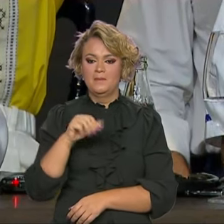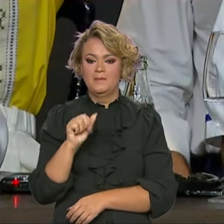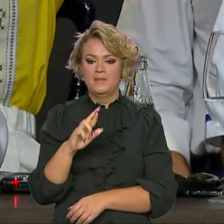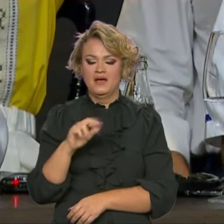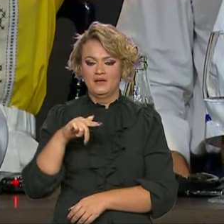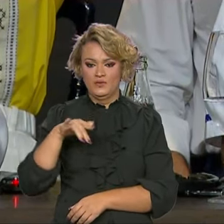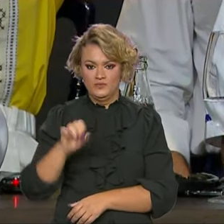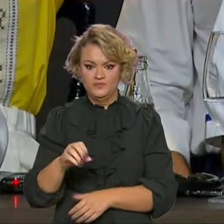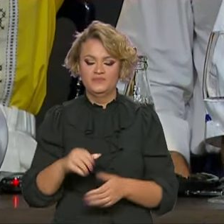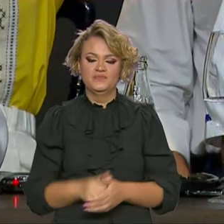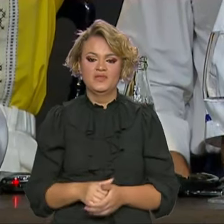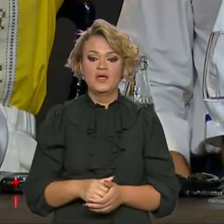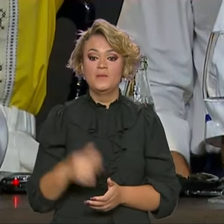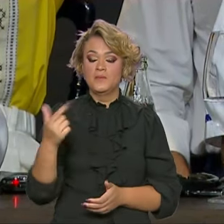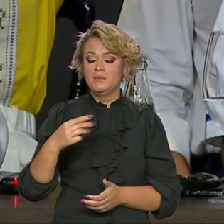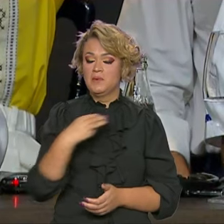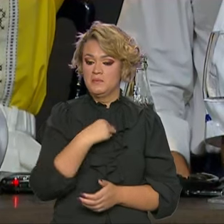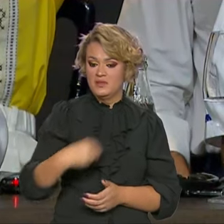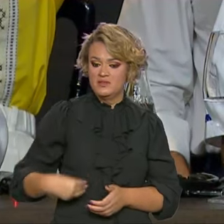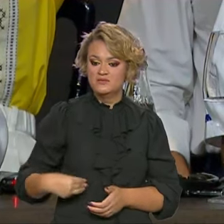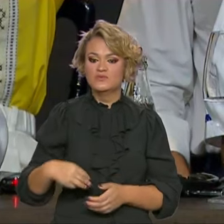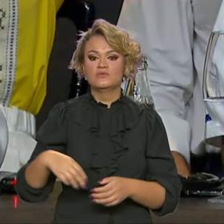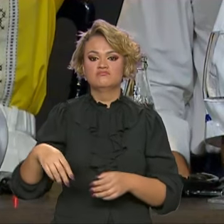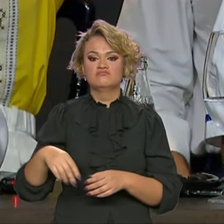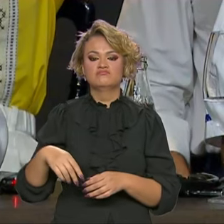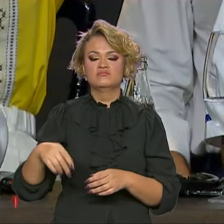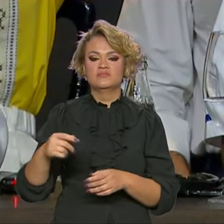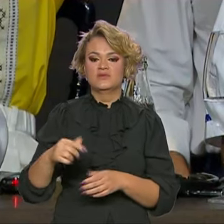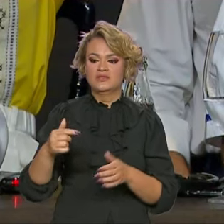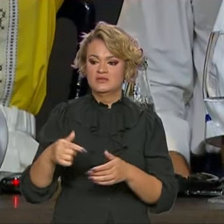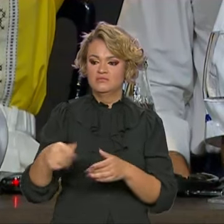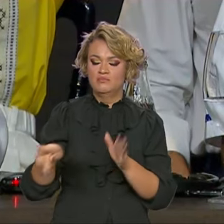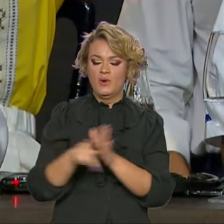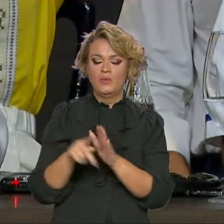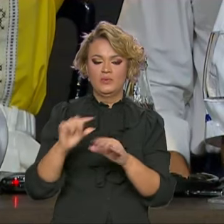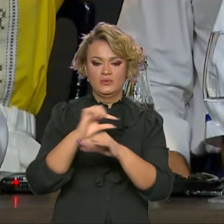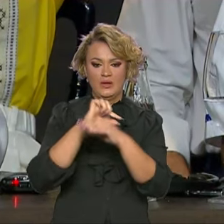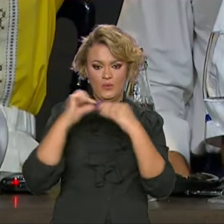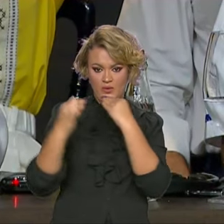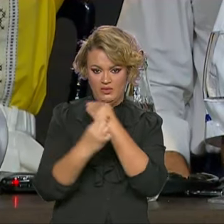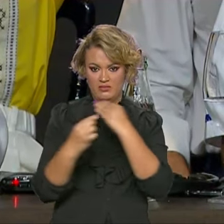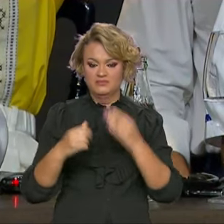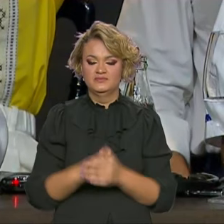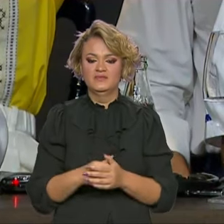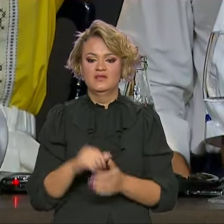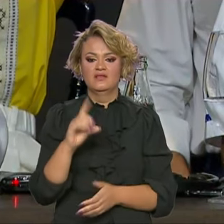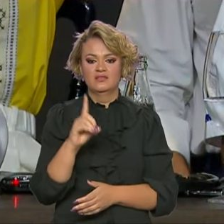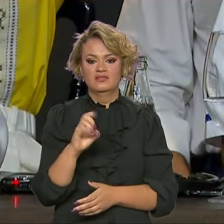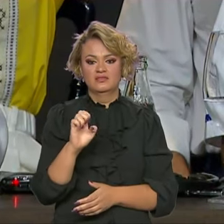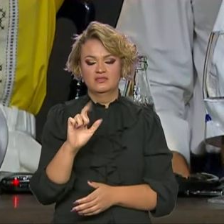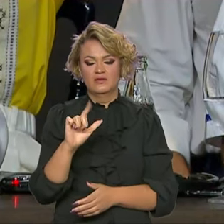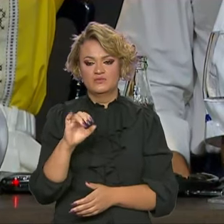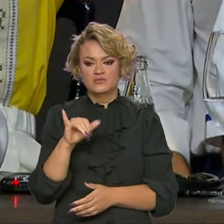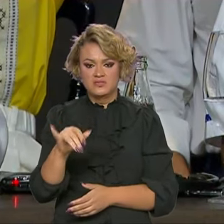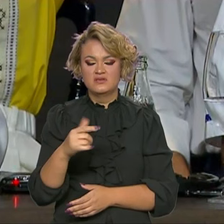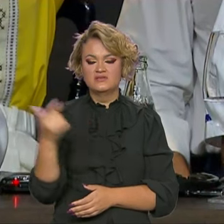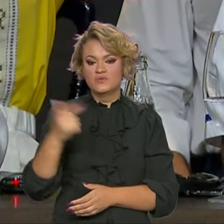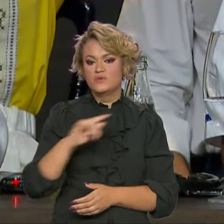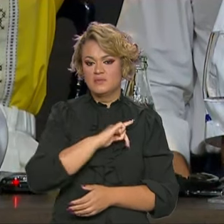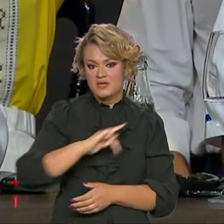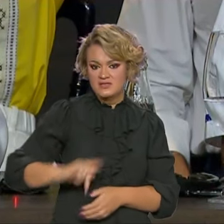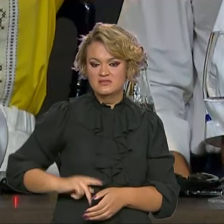Antônio Filipe, primeiro-ministro da República Cooperativa da Guiana, Delcy Rodrigues, vice-presidenta da